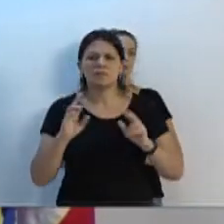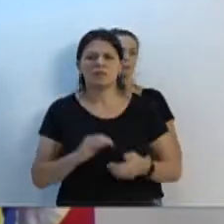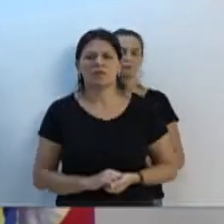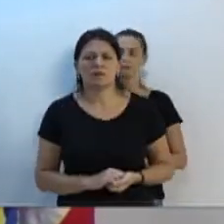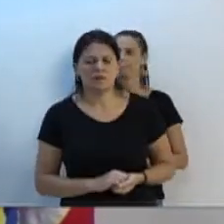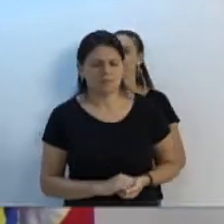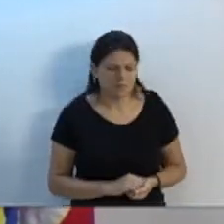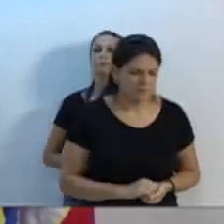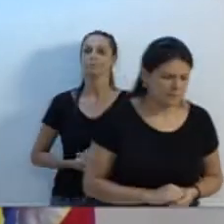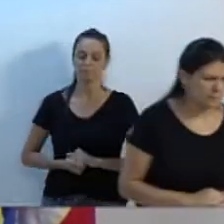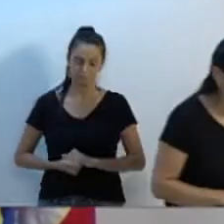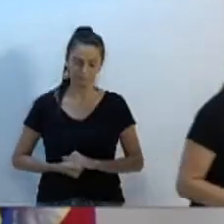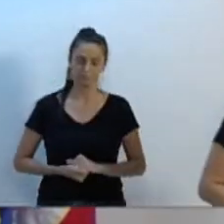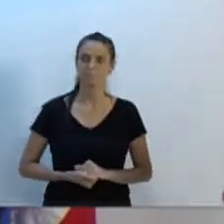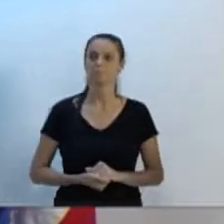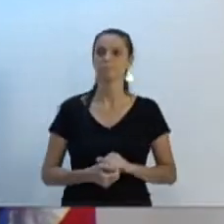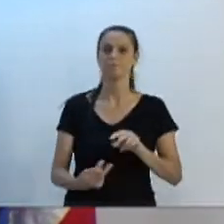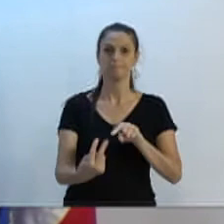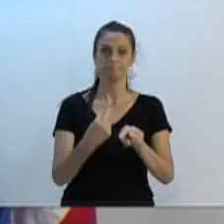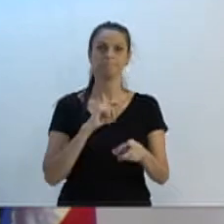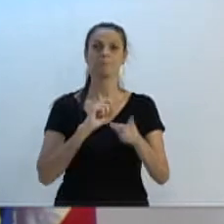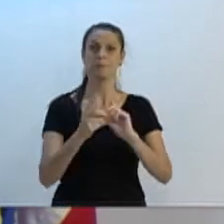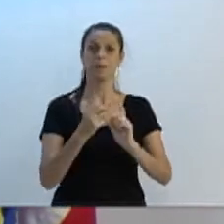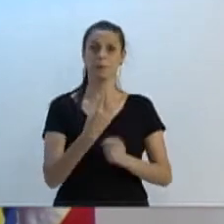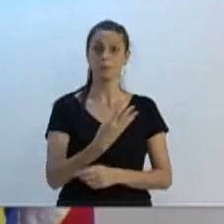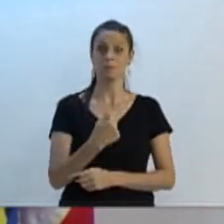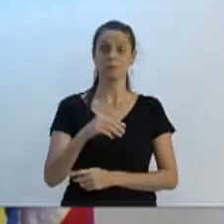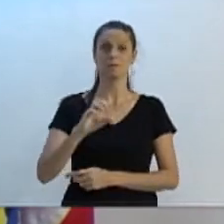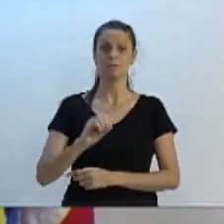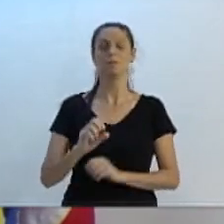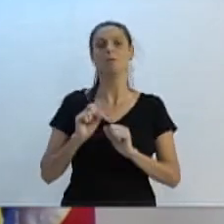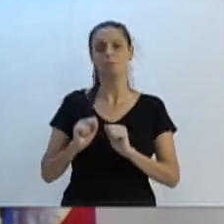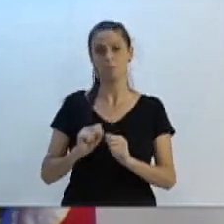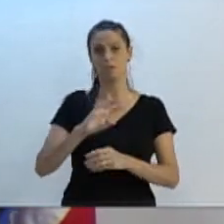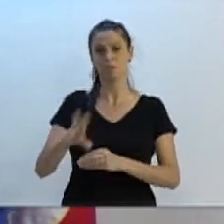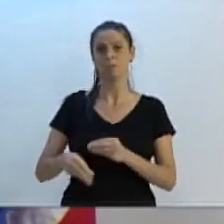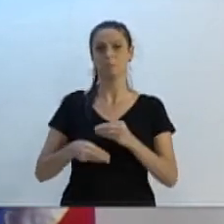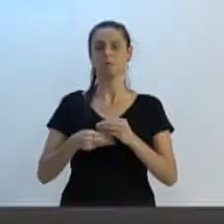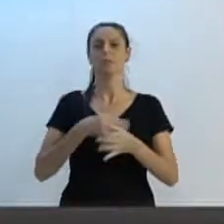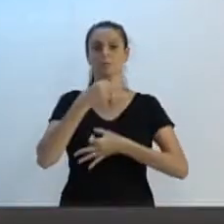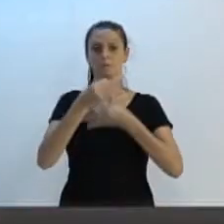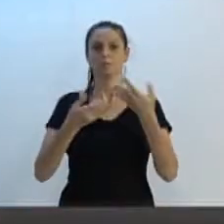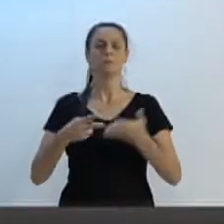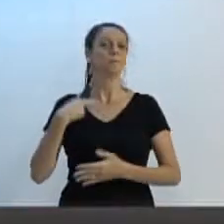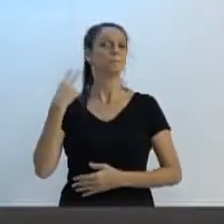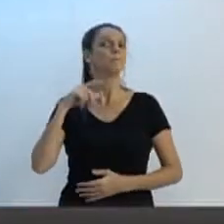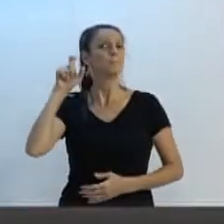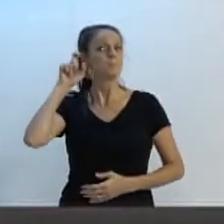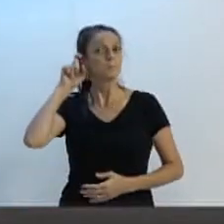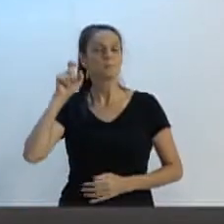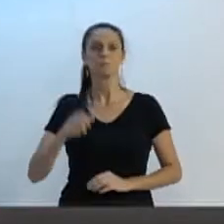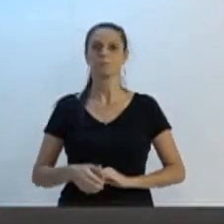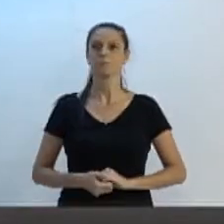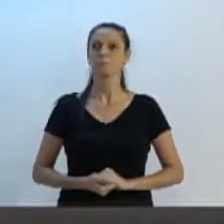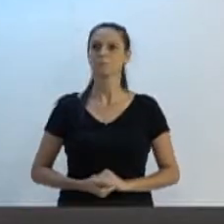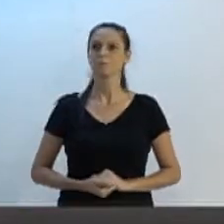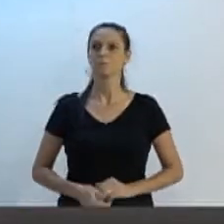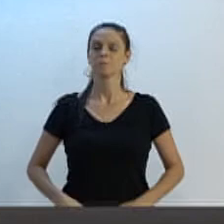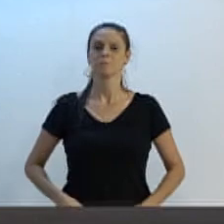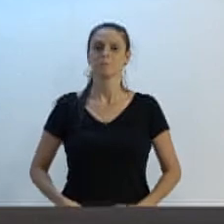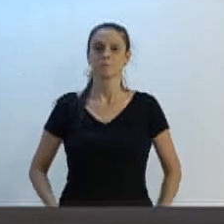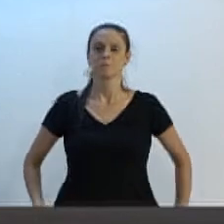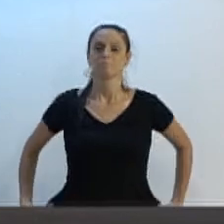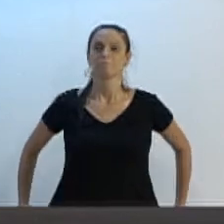da duplicação da br-470 concedo o aparte o vereador e antes matou autorização do orador uma parte a vereador